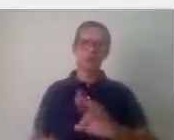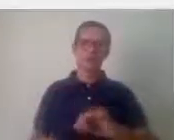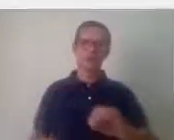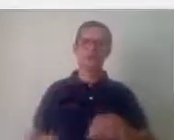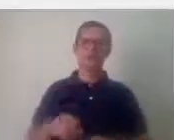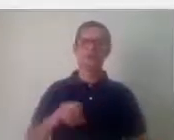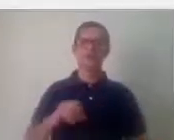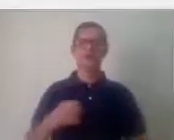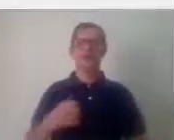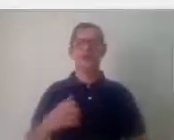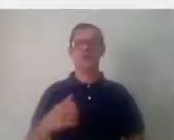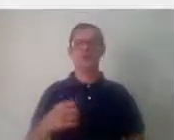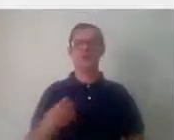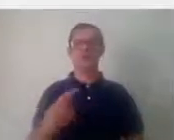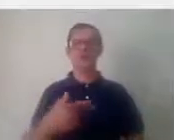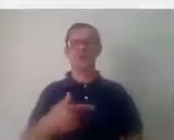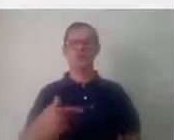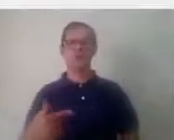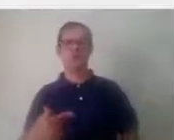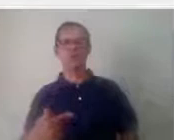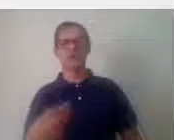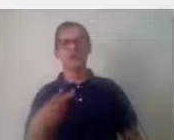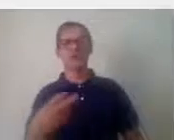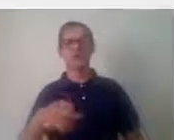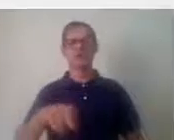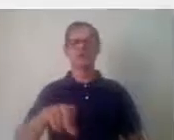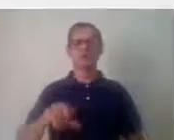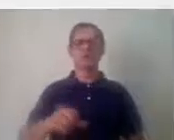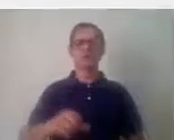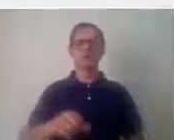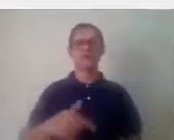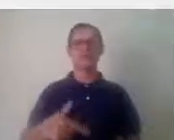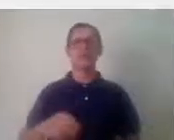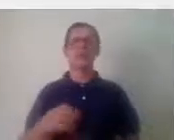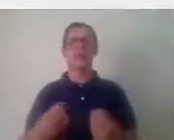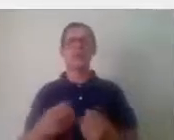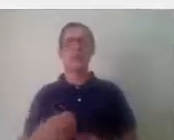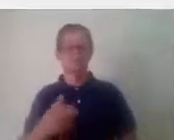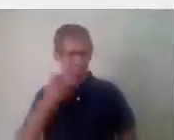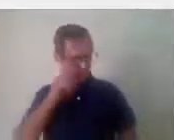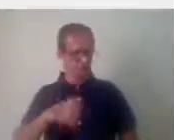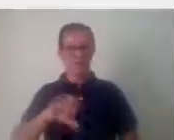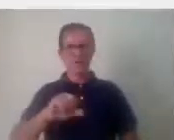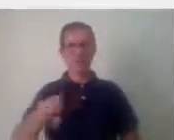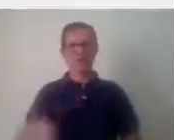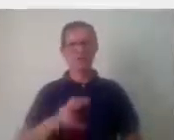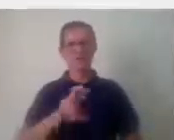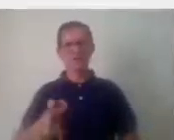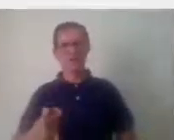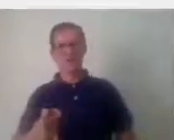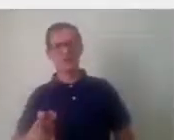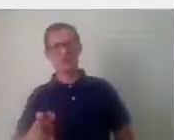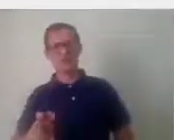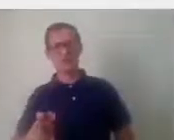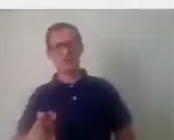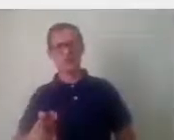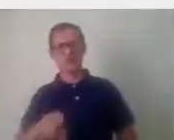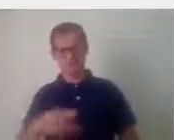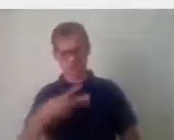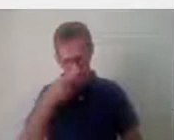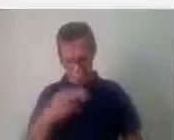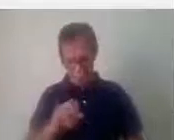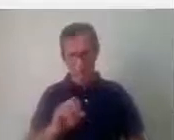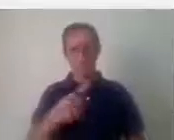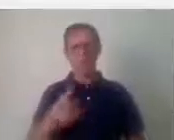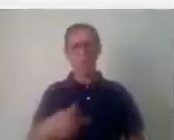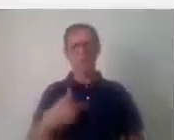1,5, 2 e 9,5. E aí, você pode perguntar, professora, da onde você tirou esse 9,5, professora? Você achou só